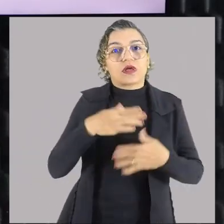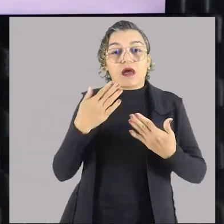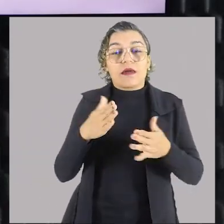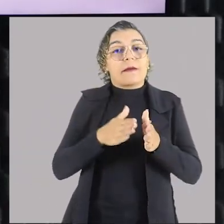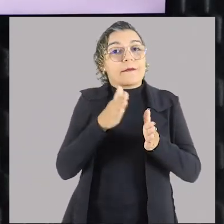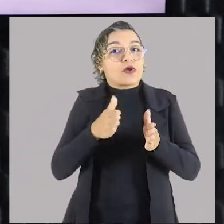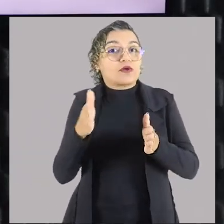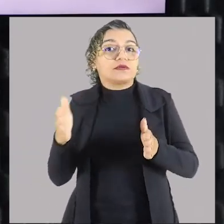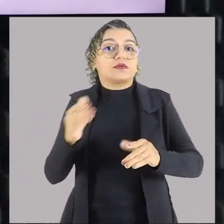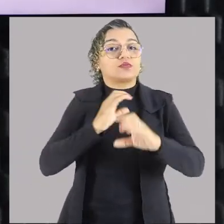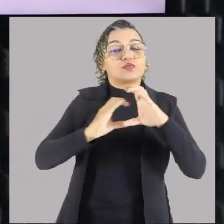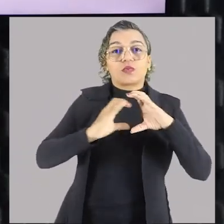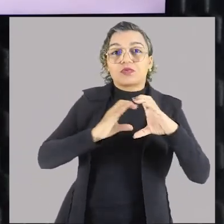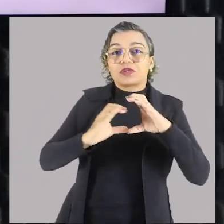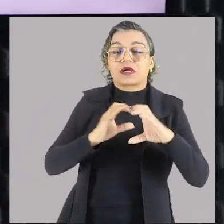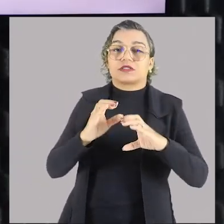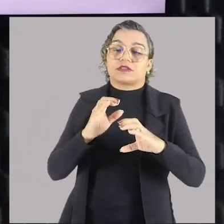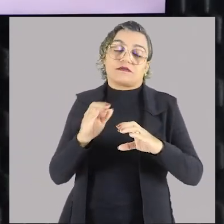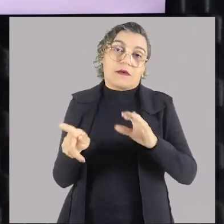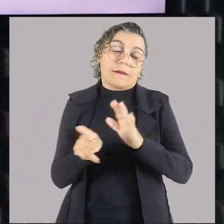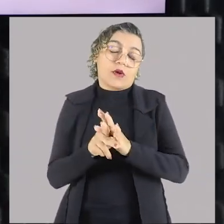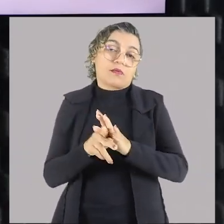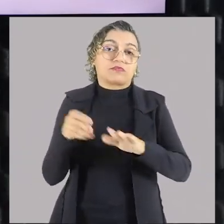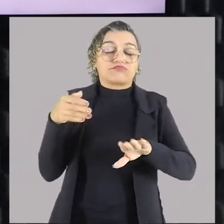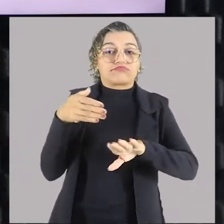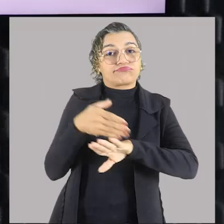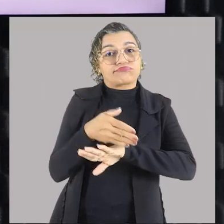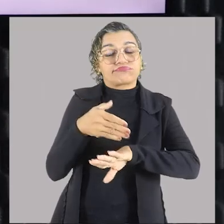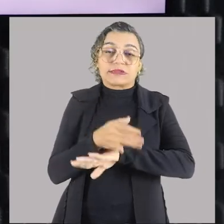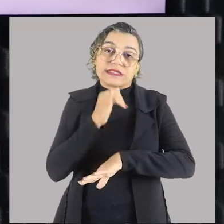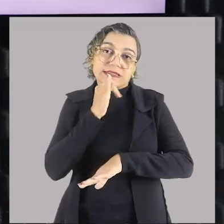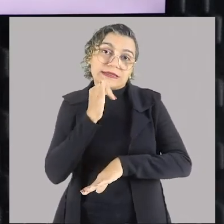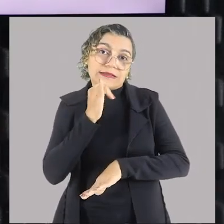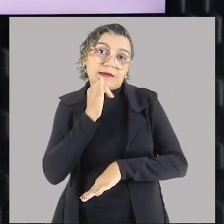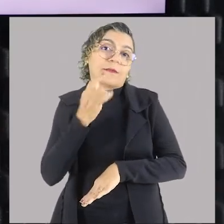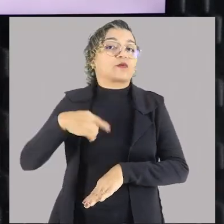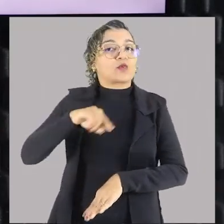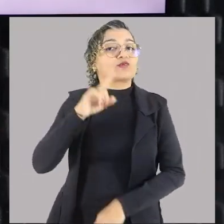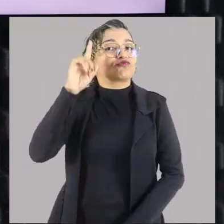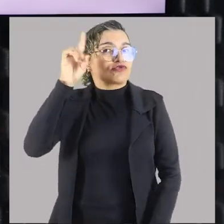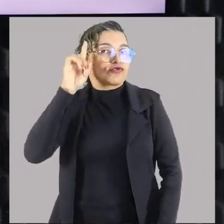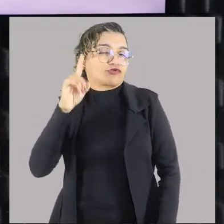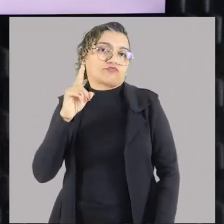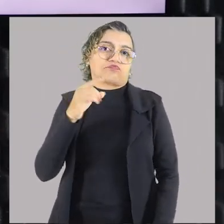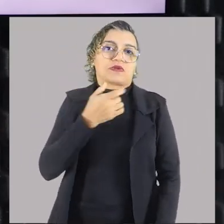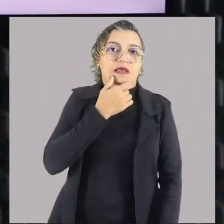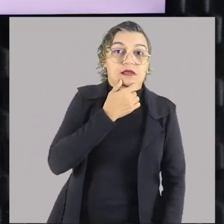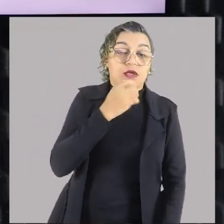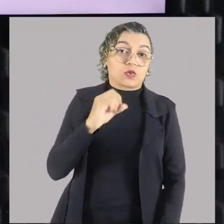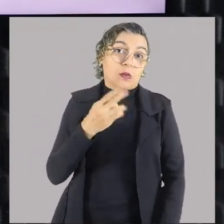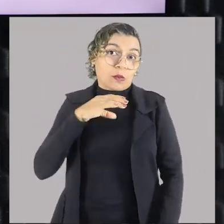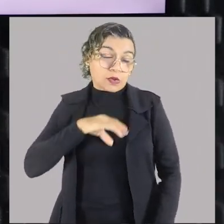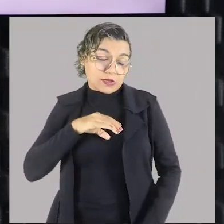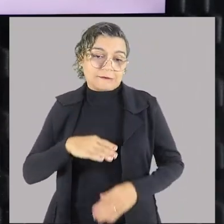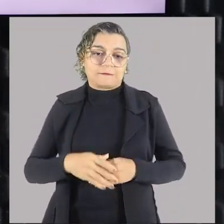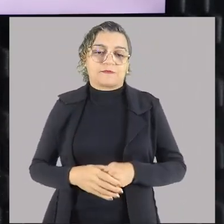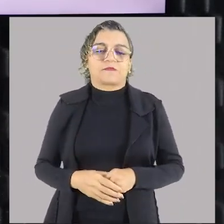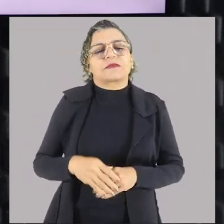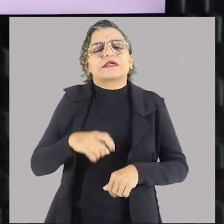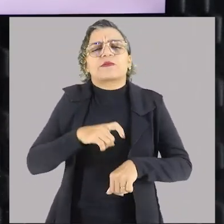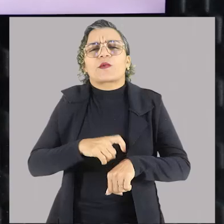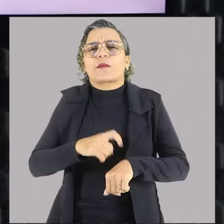processos comunicativos que fazem parte do nosso dia a dia, seja em inglês, seja em português, ok? Quando a gente vai